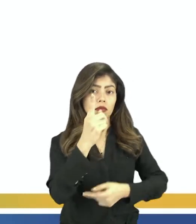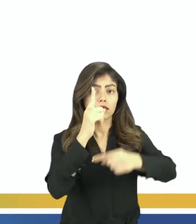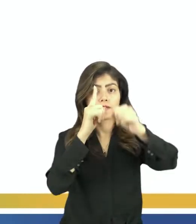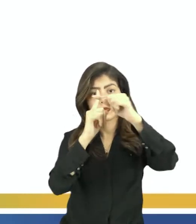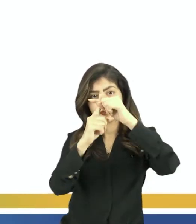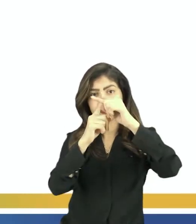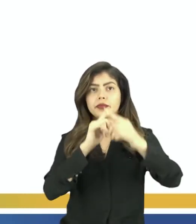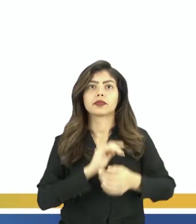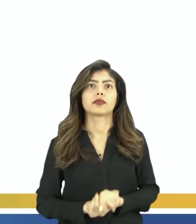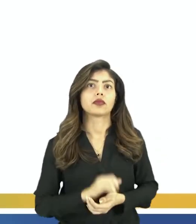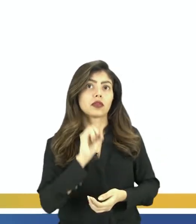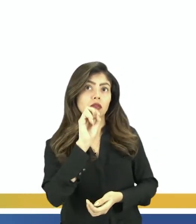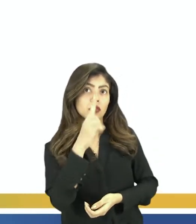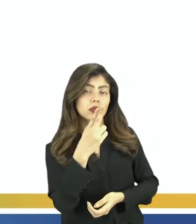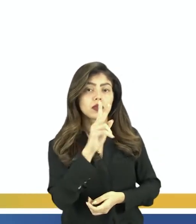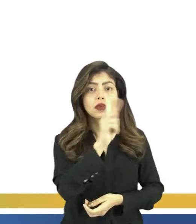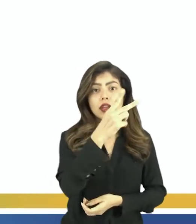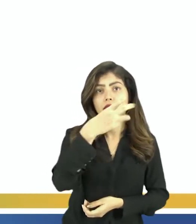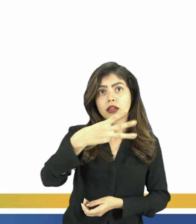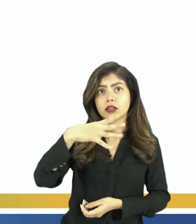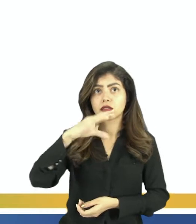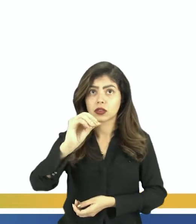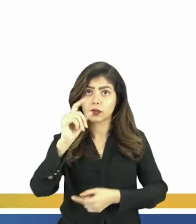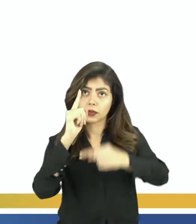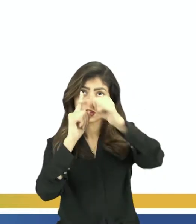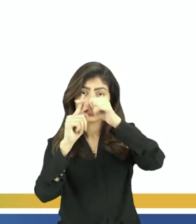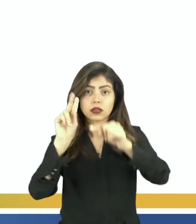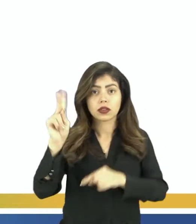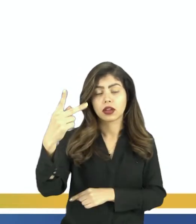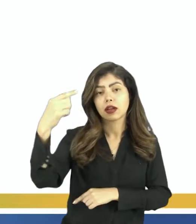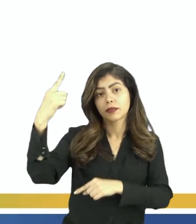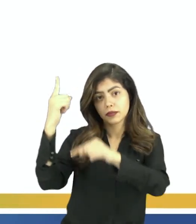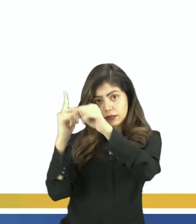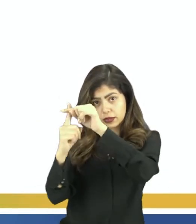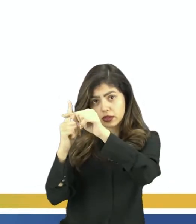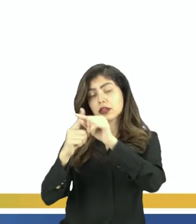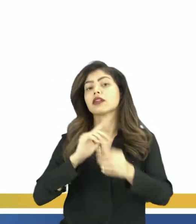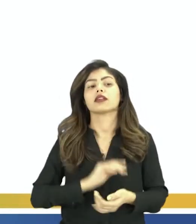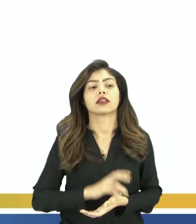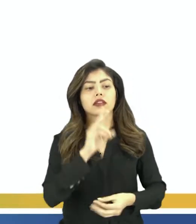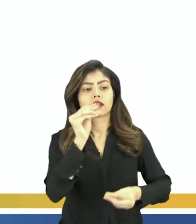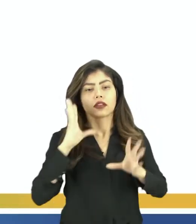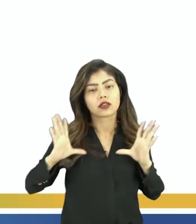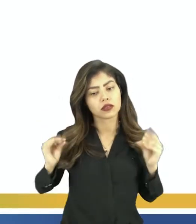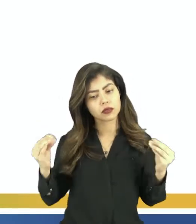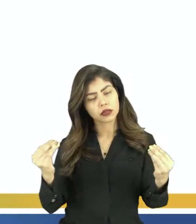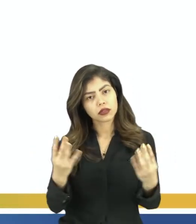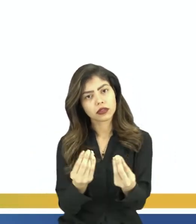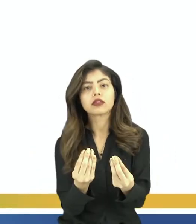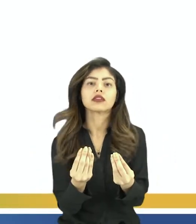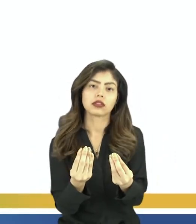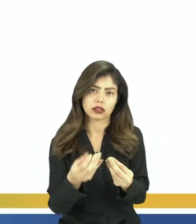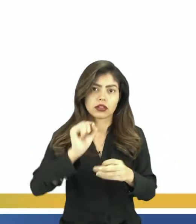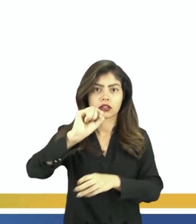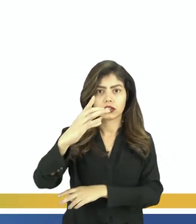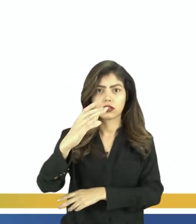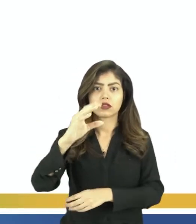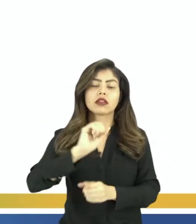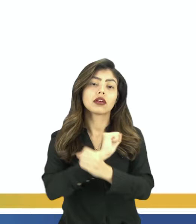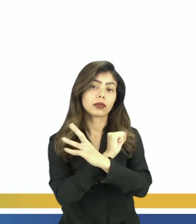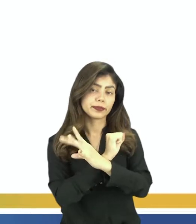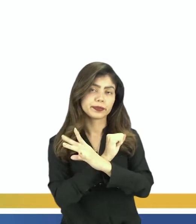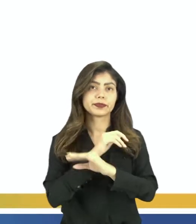você encontrar ou hidrônio ou cátion H+, você vai ter como substância a classificação